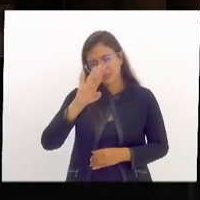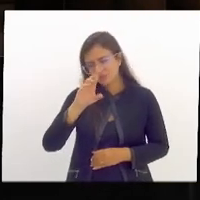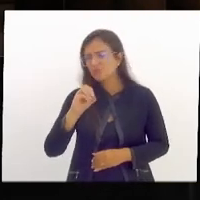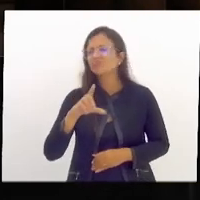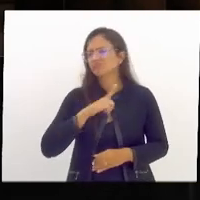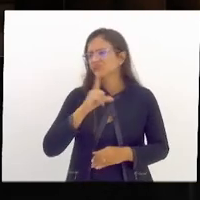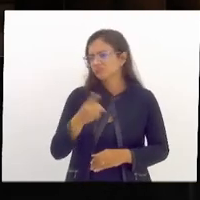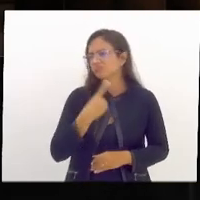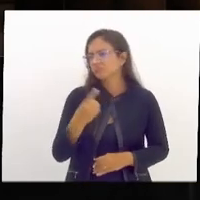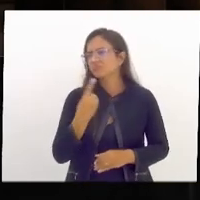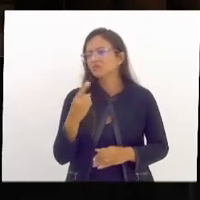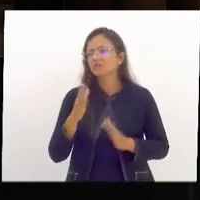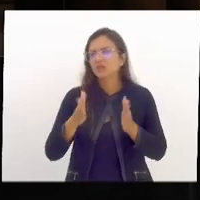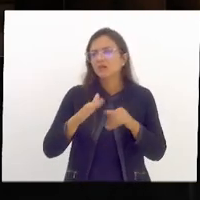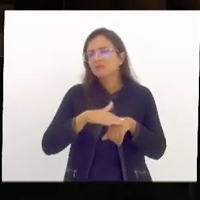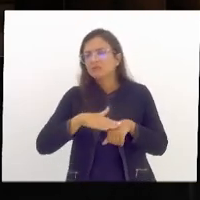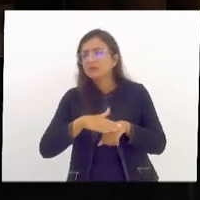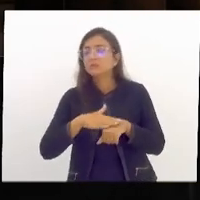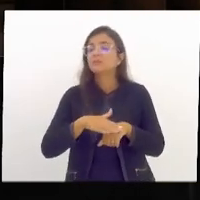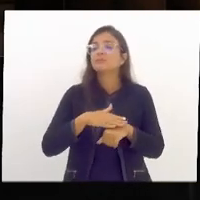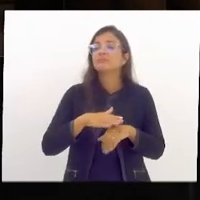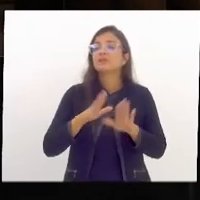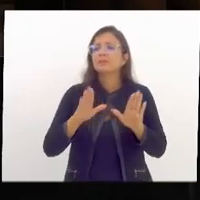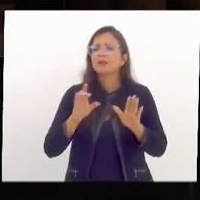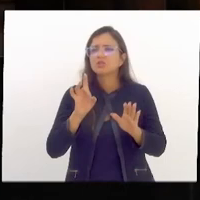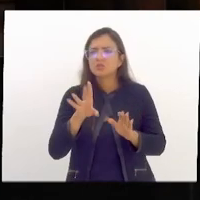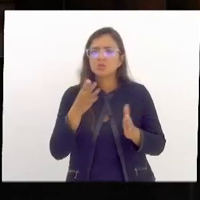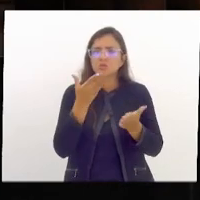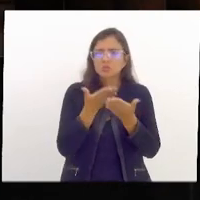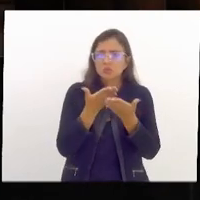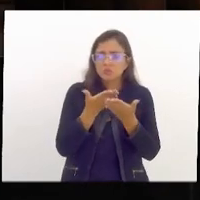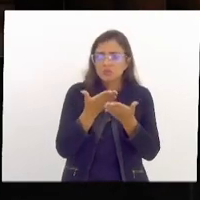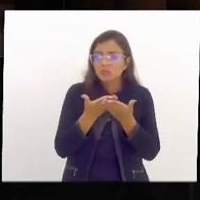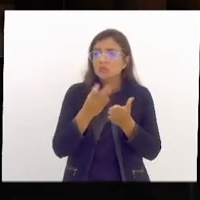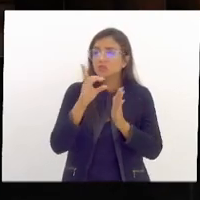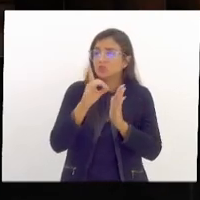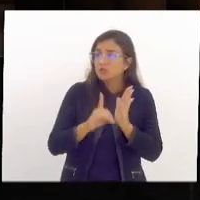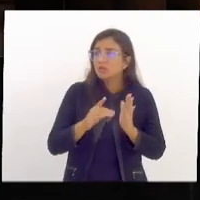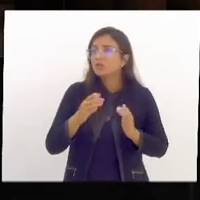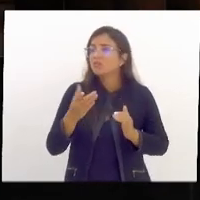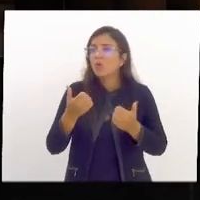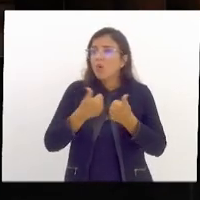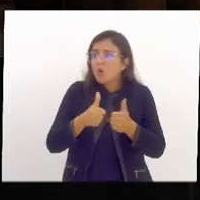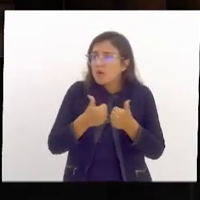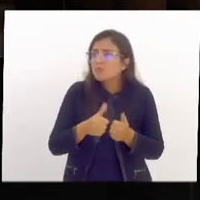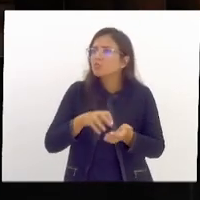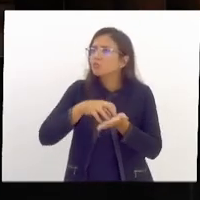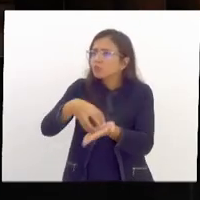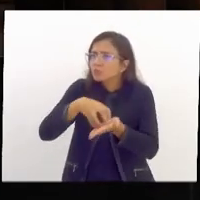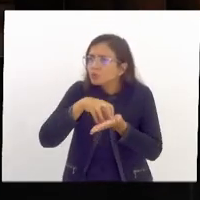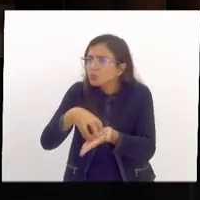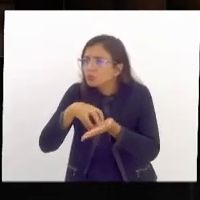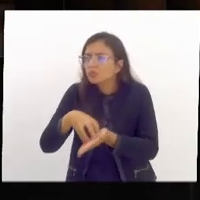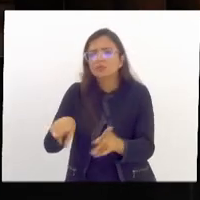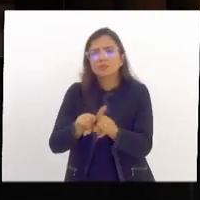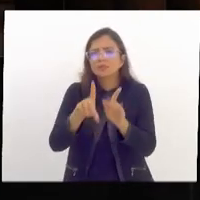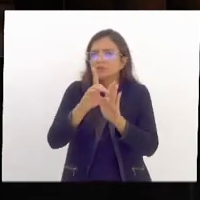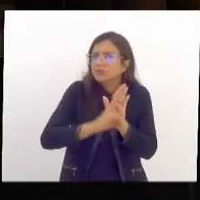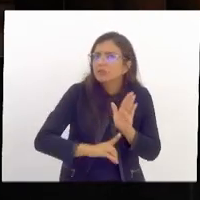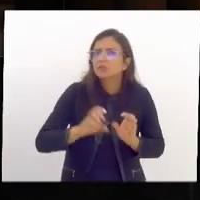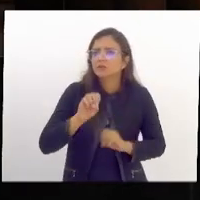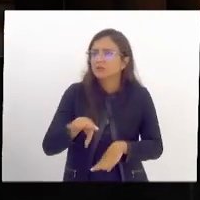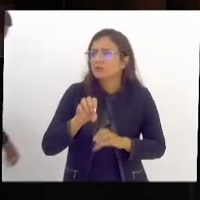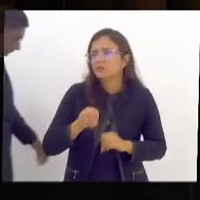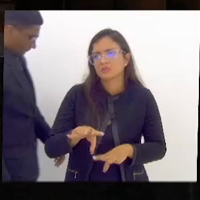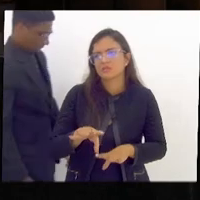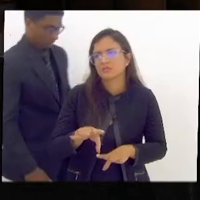Isso não se trata apenas, Tia Ju, nesse caso, dos estudantes, do direito à mobilidade. É do direito à mobilidade e do direito à educação, da